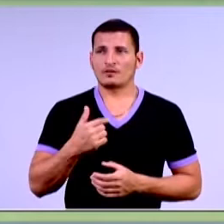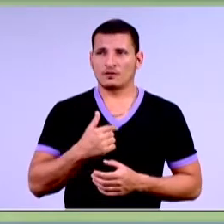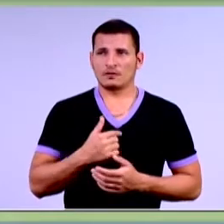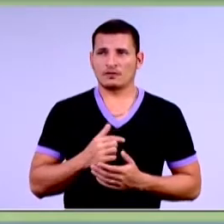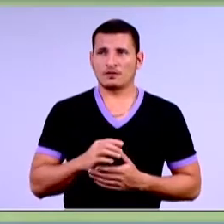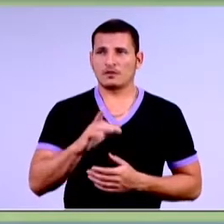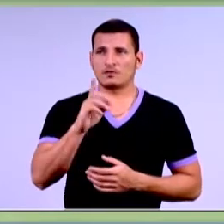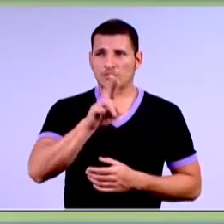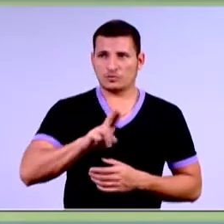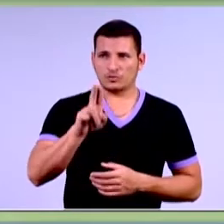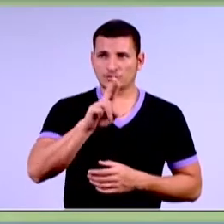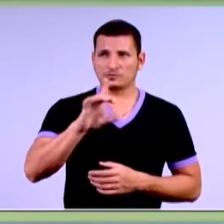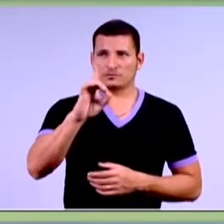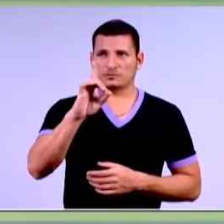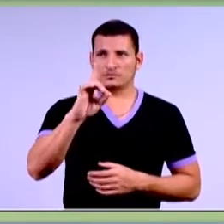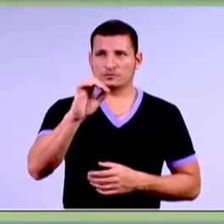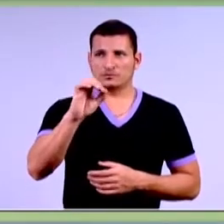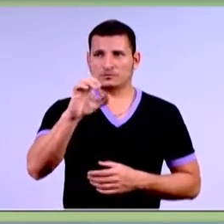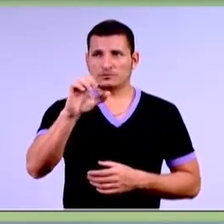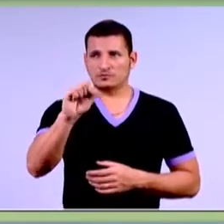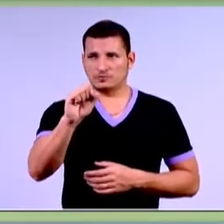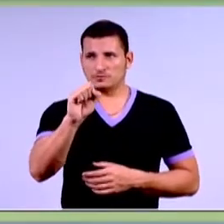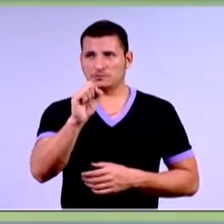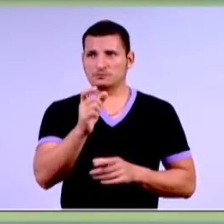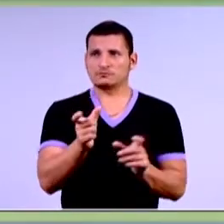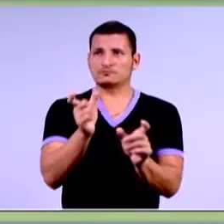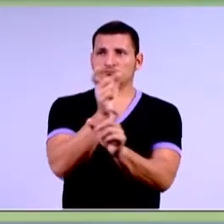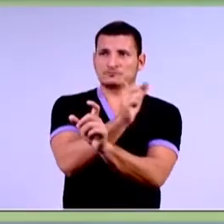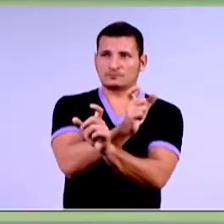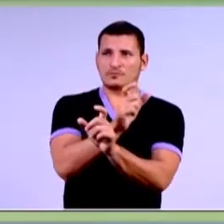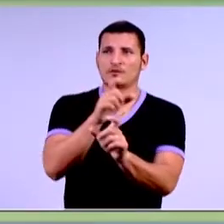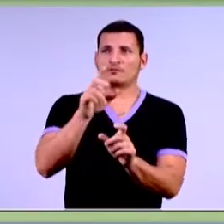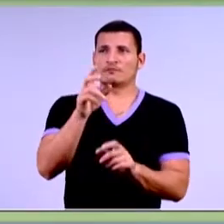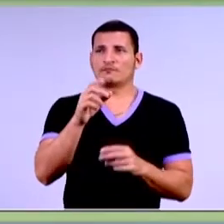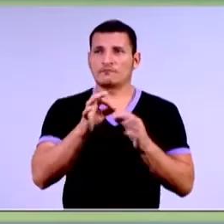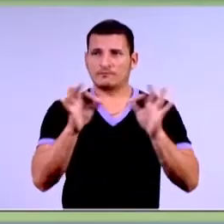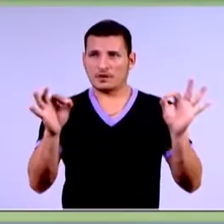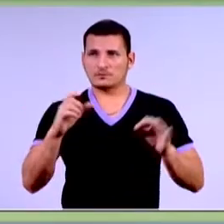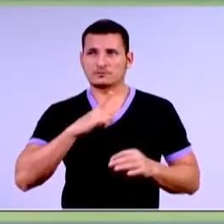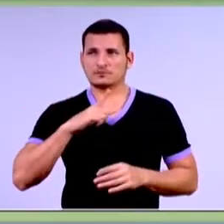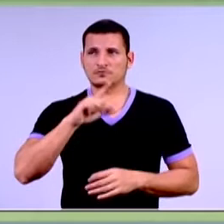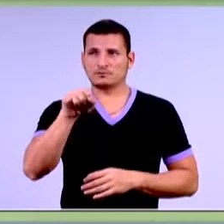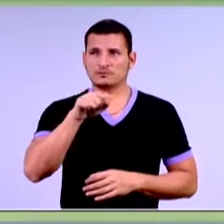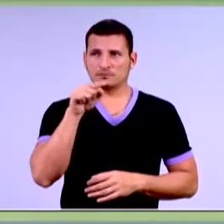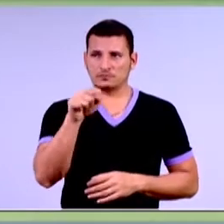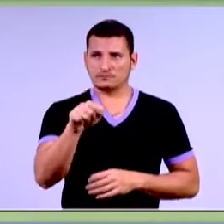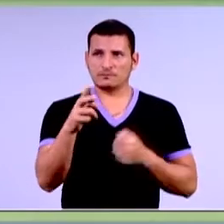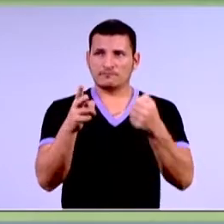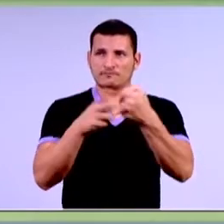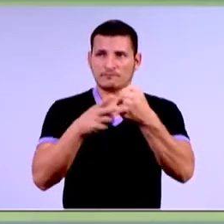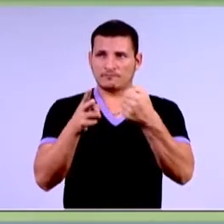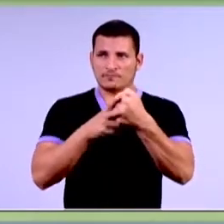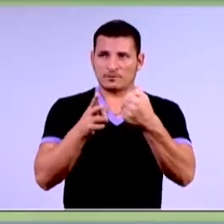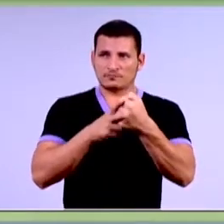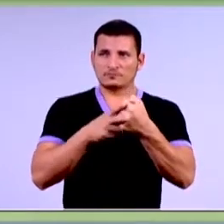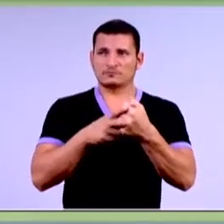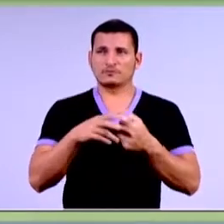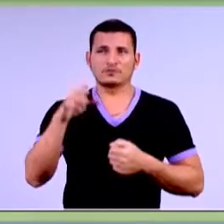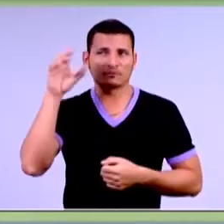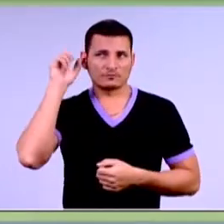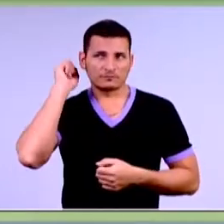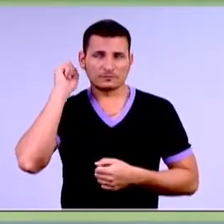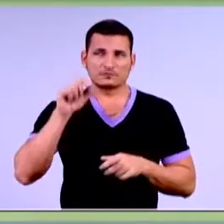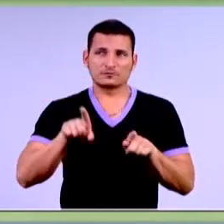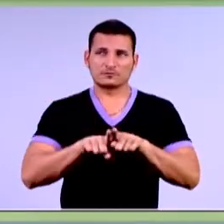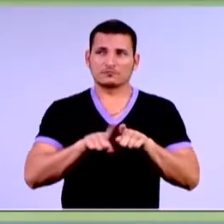dams na frente para indicar que a frase está na interrogativa e o verbo e sem ouvir também não preciso de